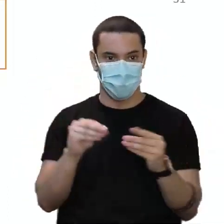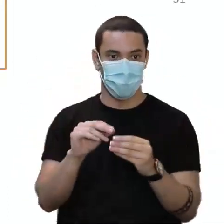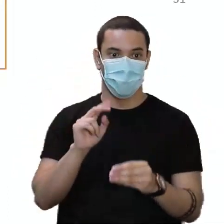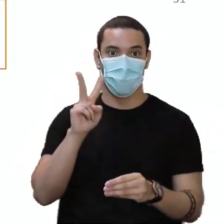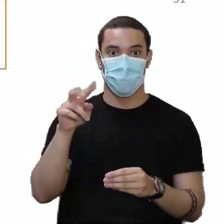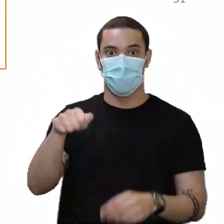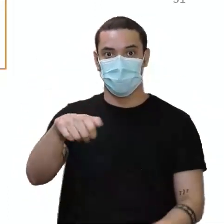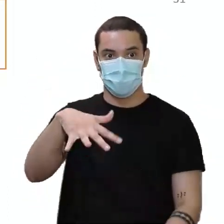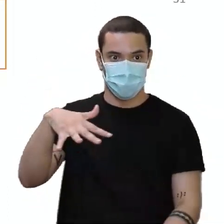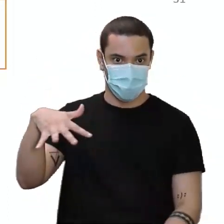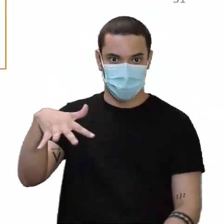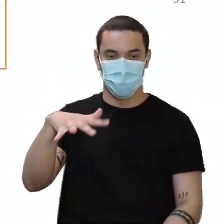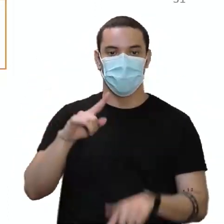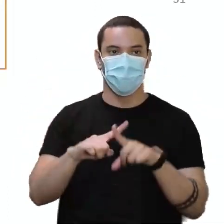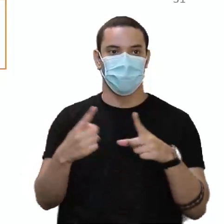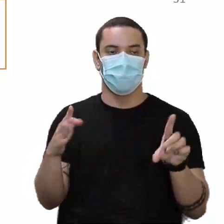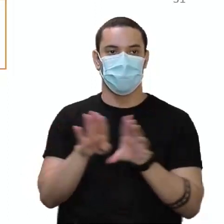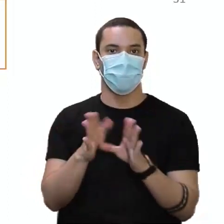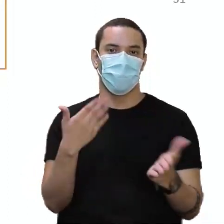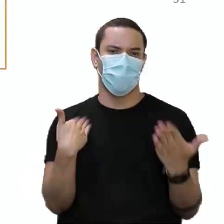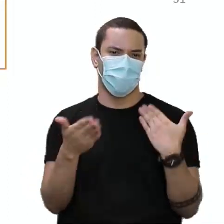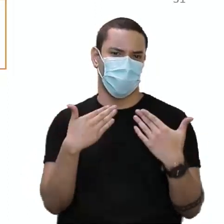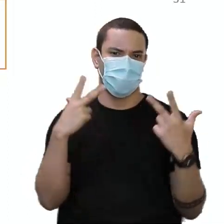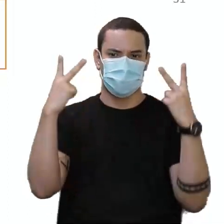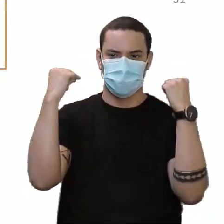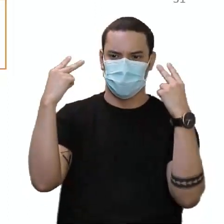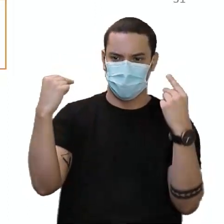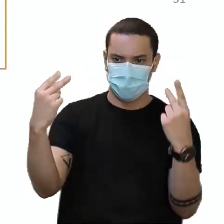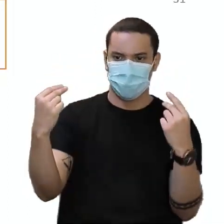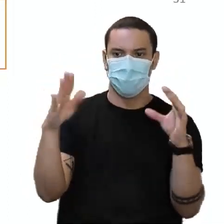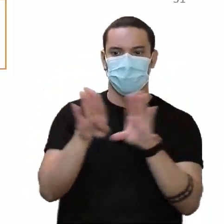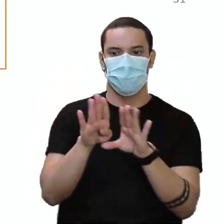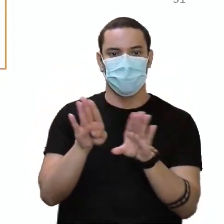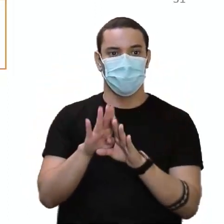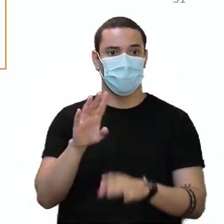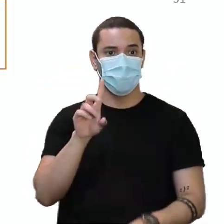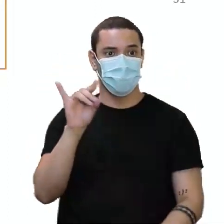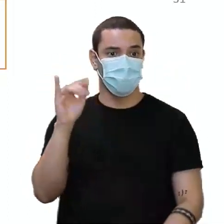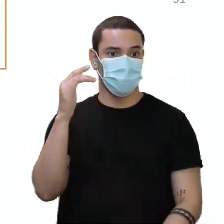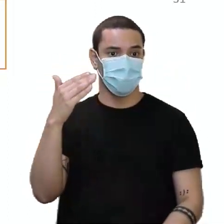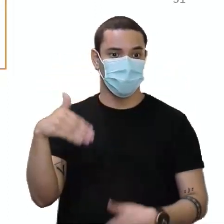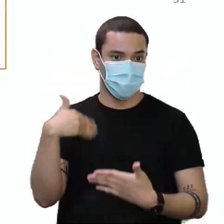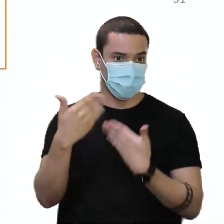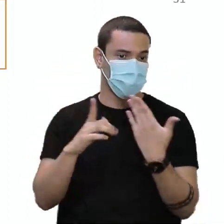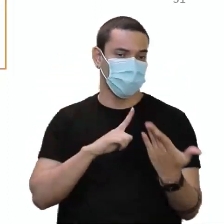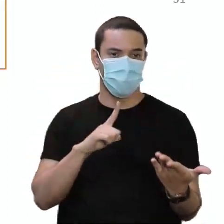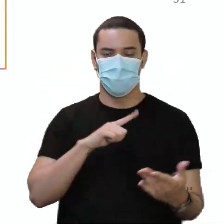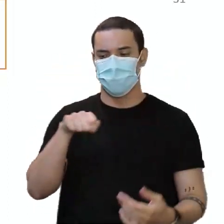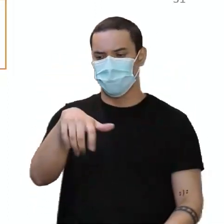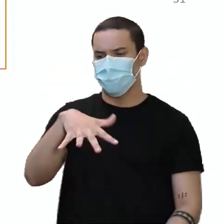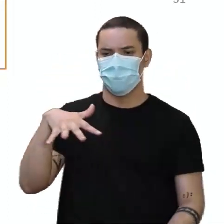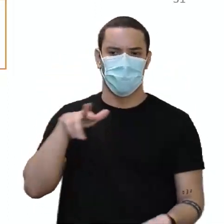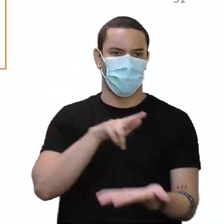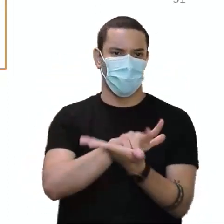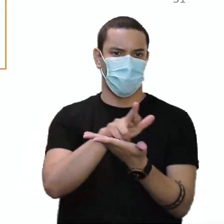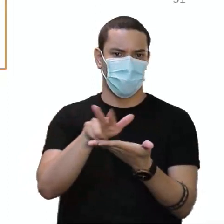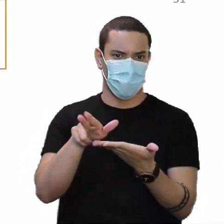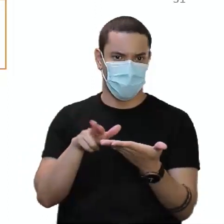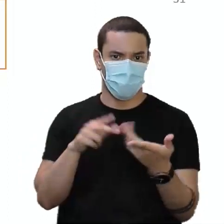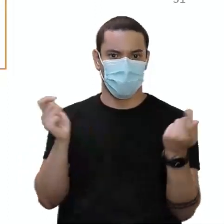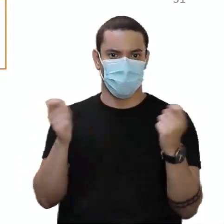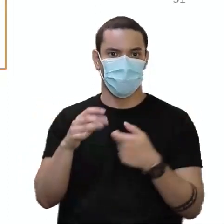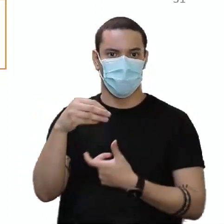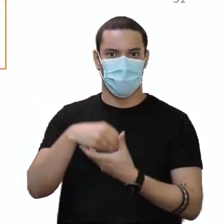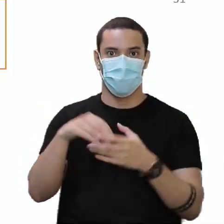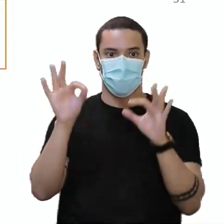situações só, mas uma conversa normal, enfim, no dia a dia você pode ter várias situações para colocar também na sua